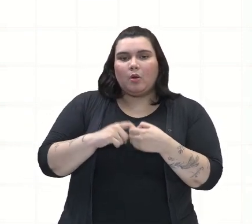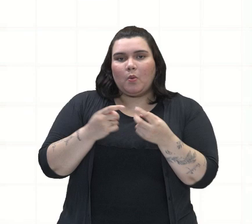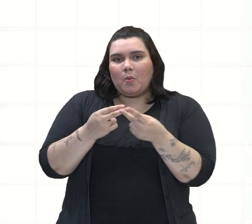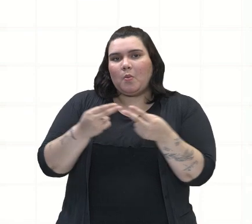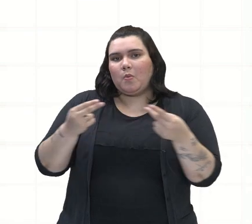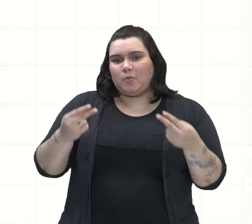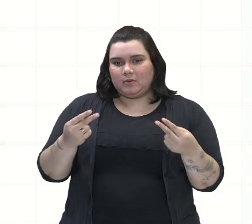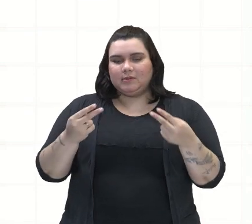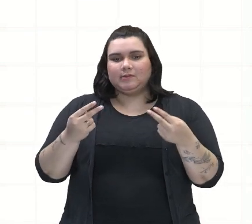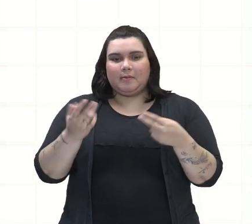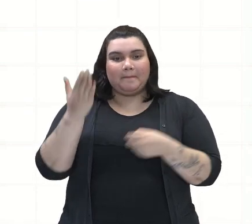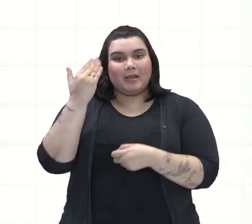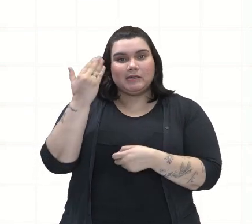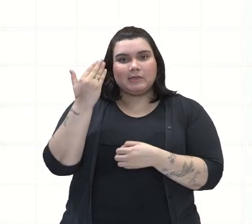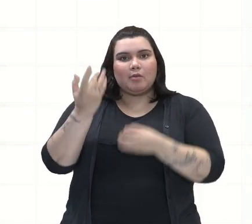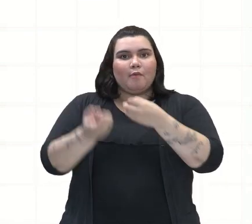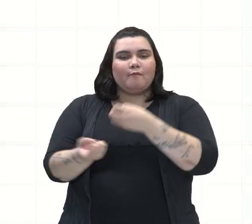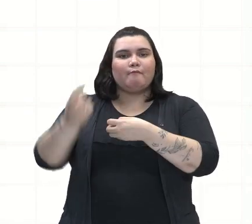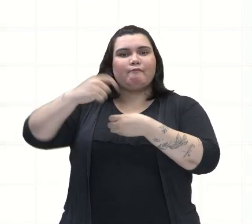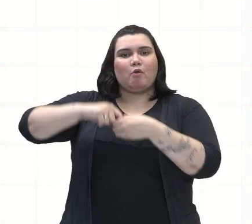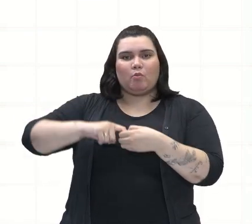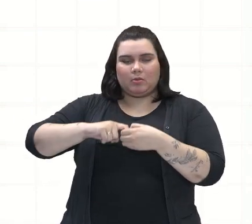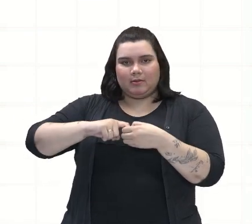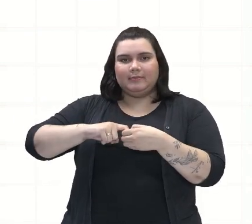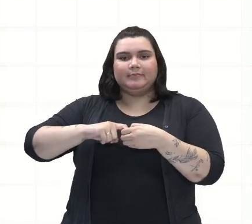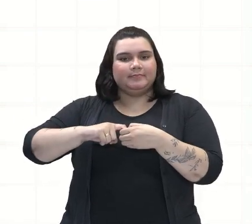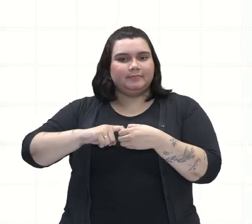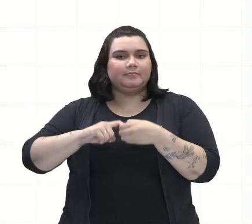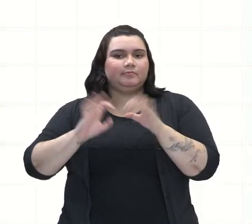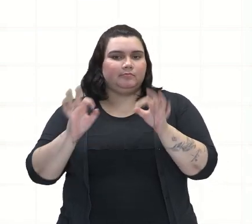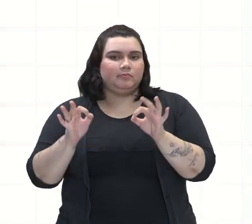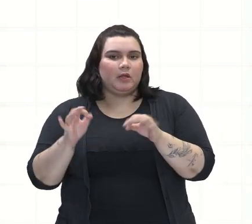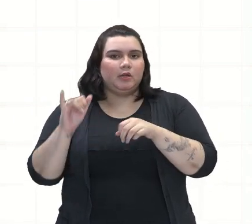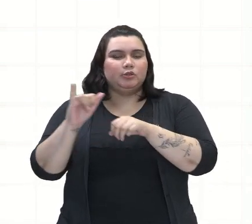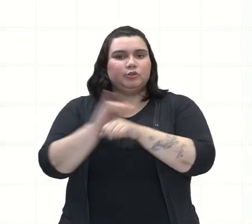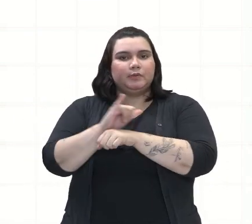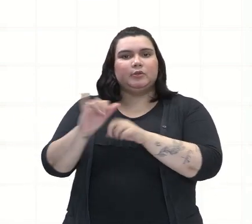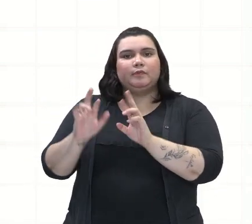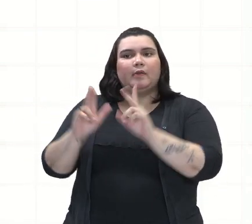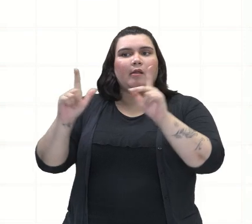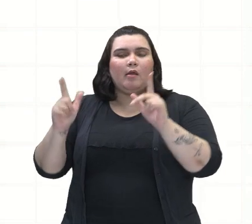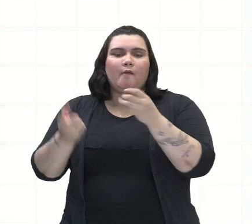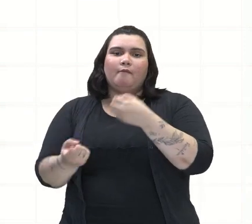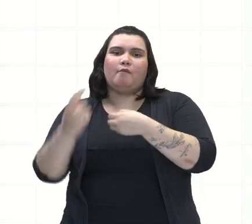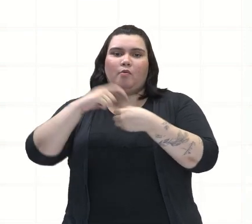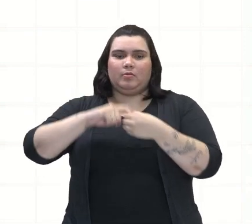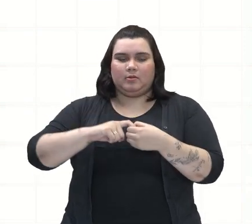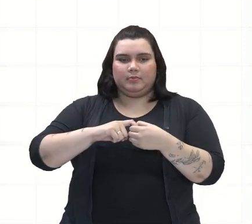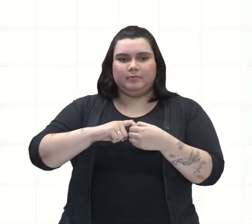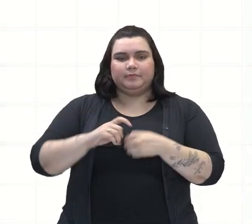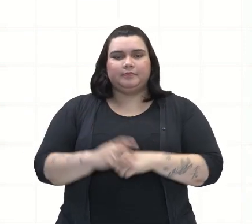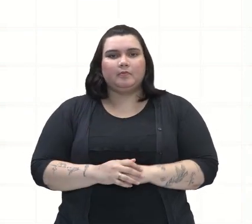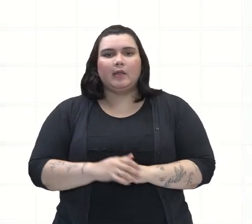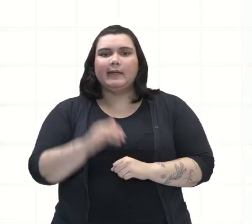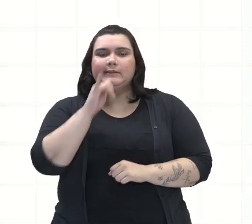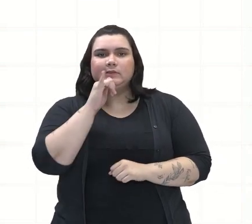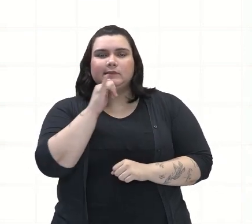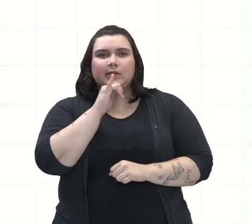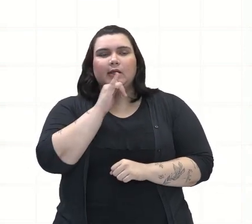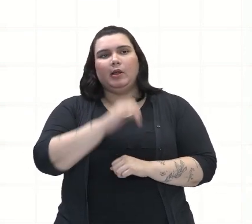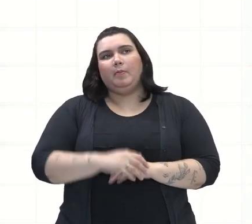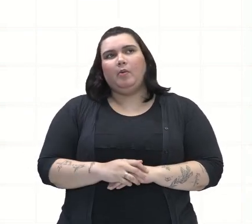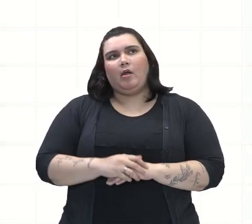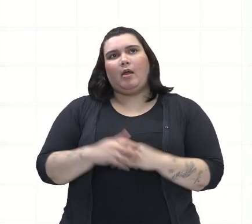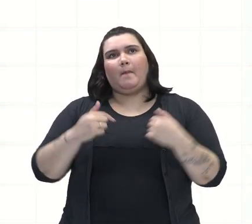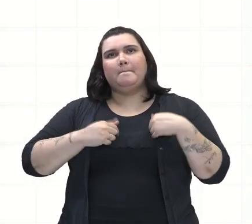você retomar algo, né, em uma configuração que já existiu. Então, por exemplo, quando nós falamos, eu